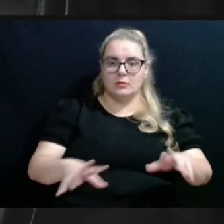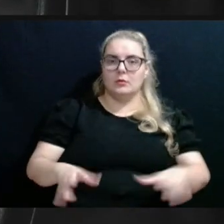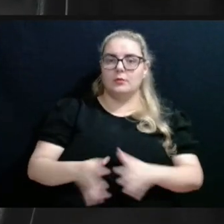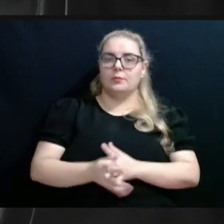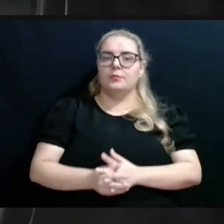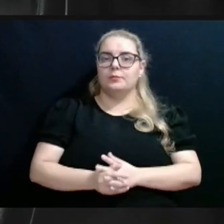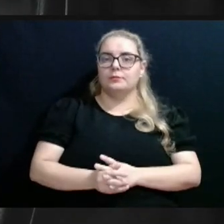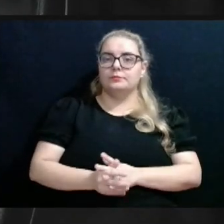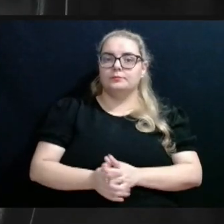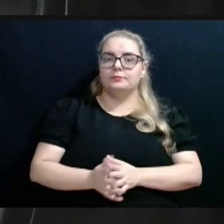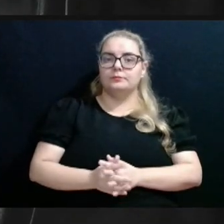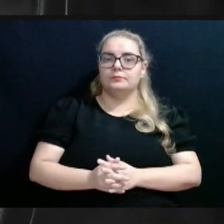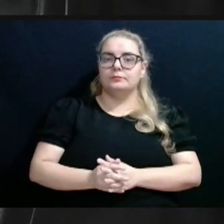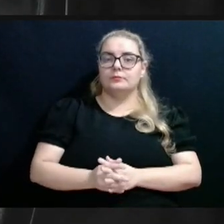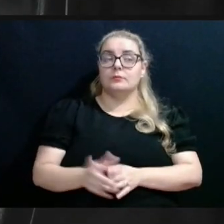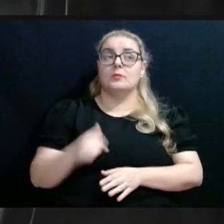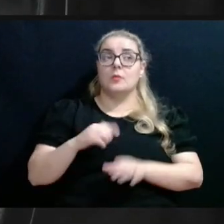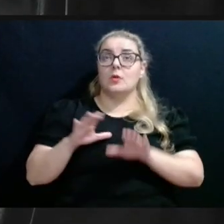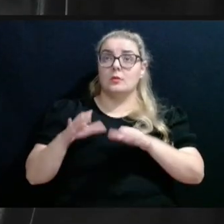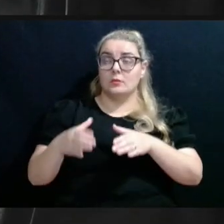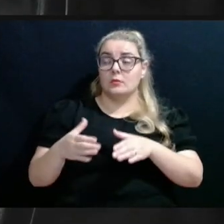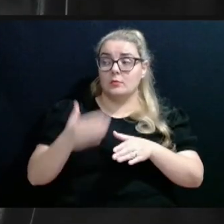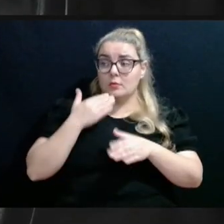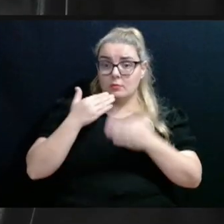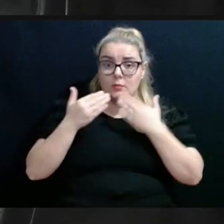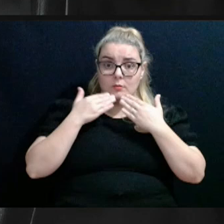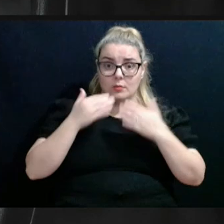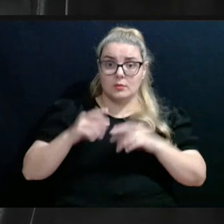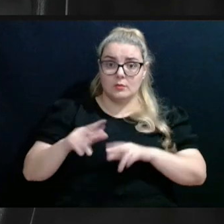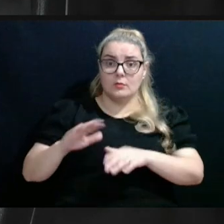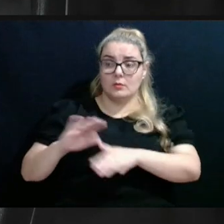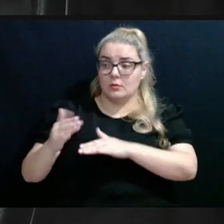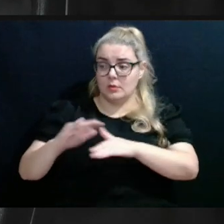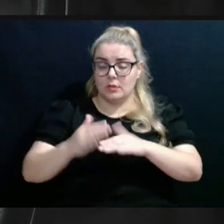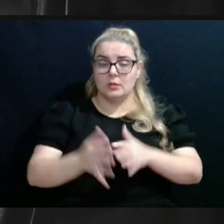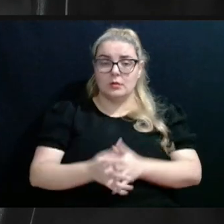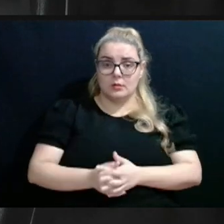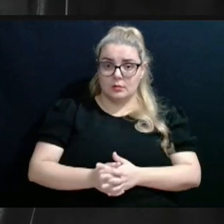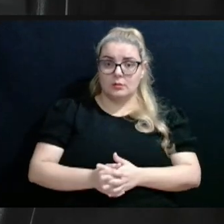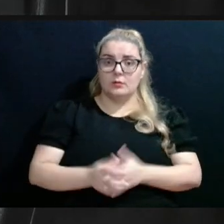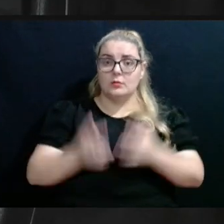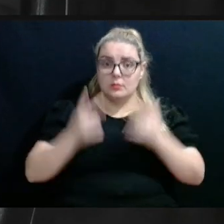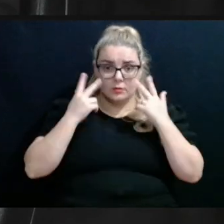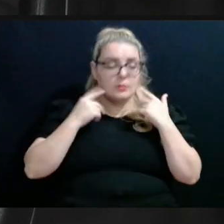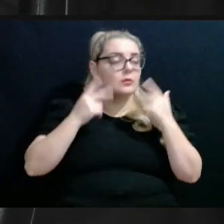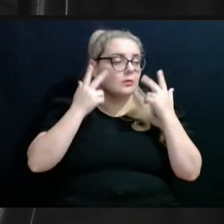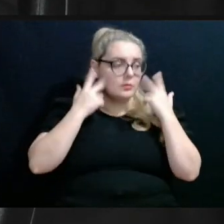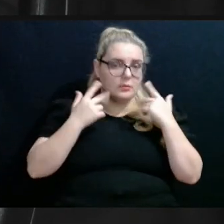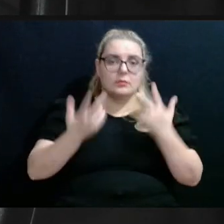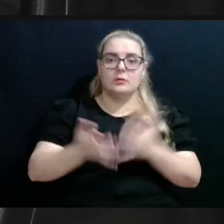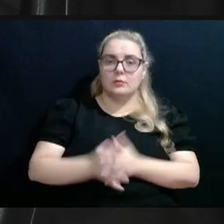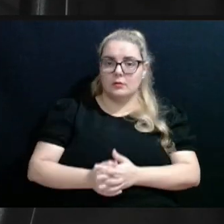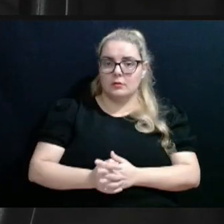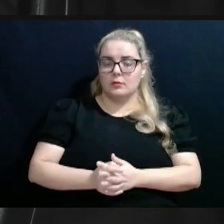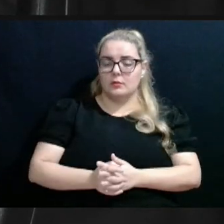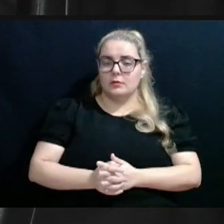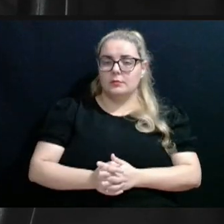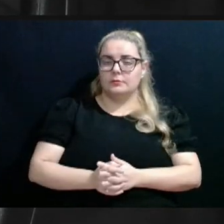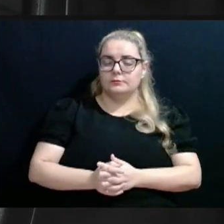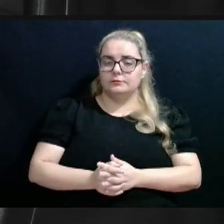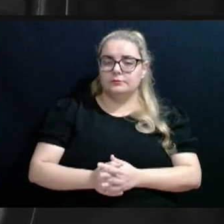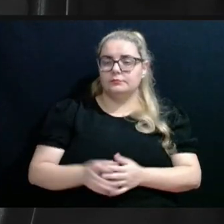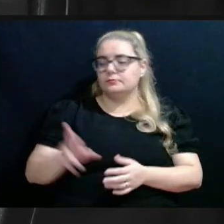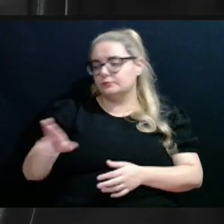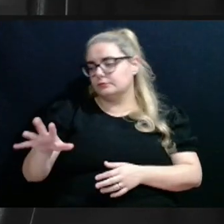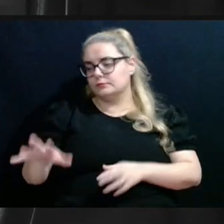Nós temos uma concentração de pedidos em certos bairros, isso é natural. Normal, é natural, né? Tem vereador que cuida de cada região, que é região